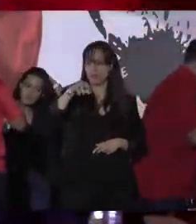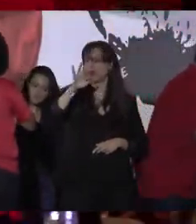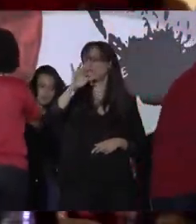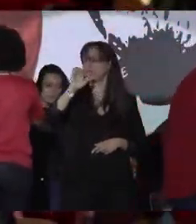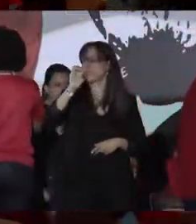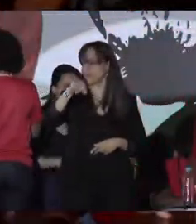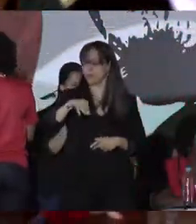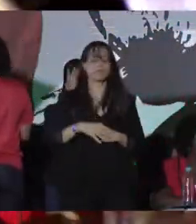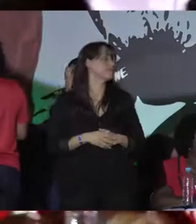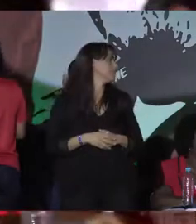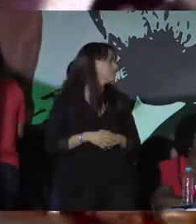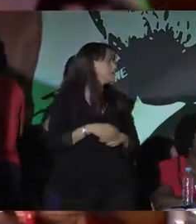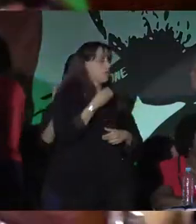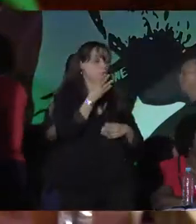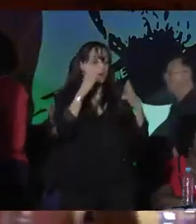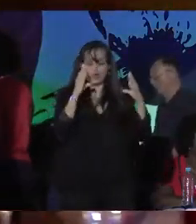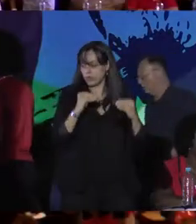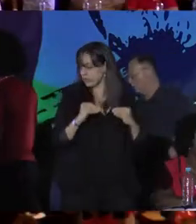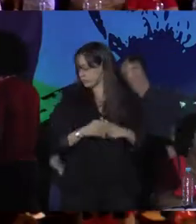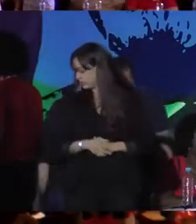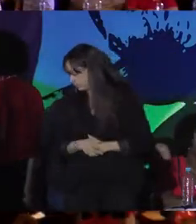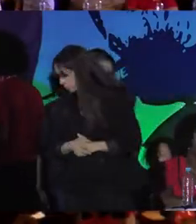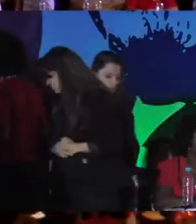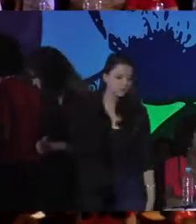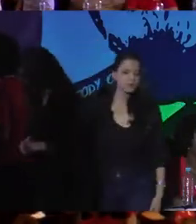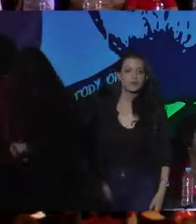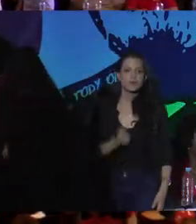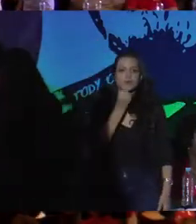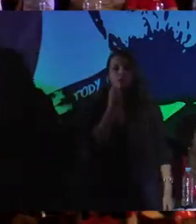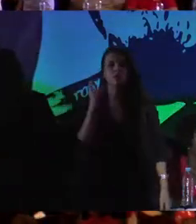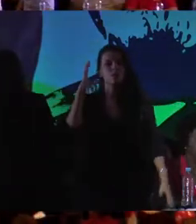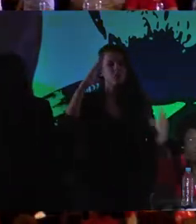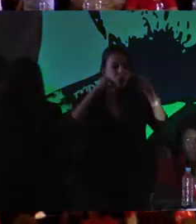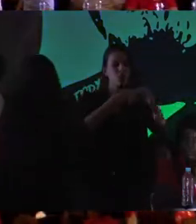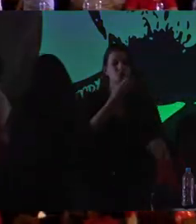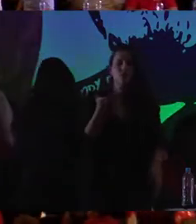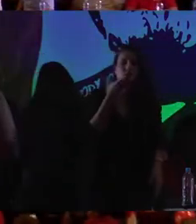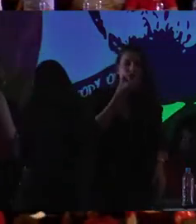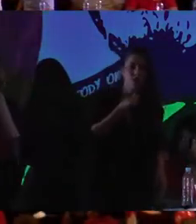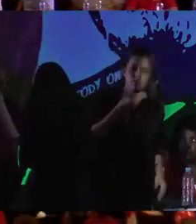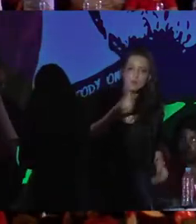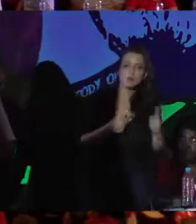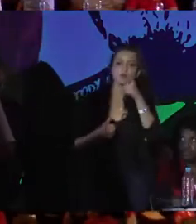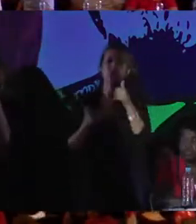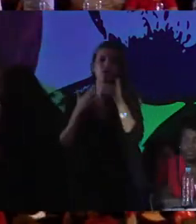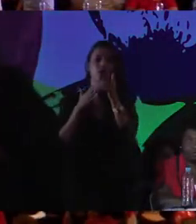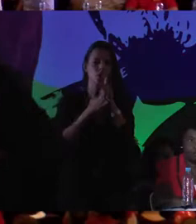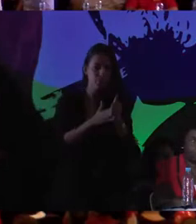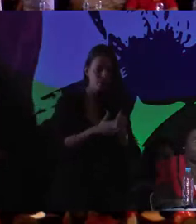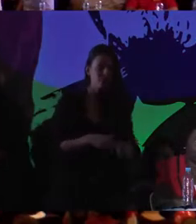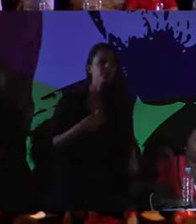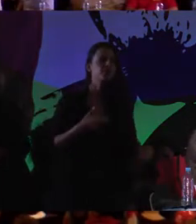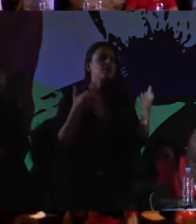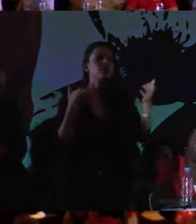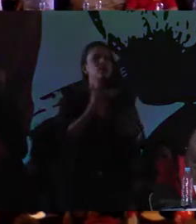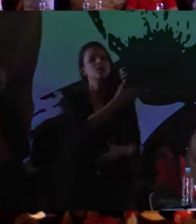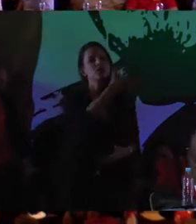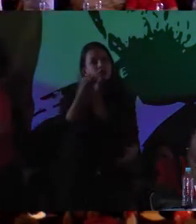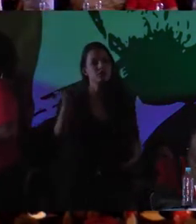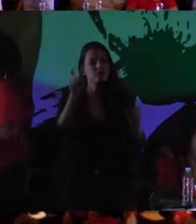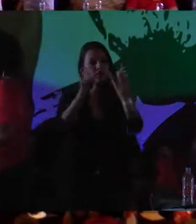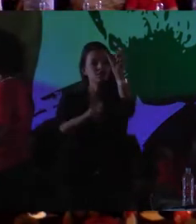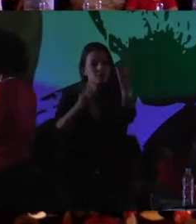Boa noite, companheiros, companheiras. Queria saudar toda a